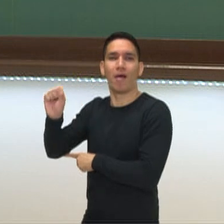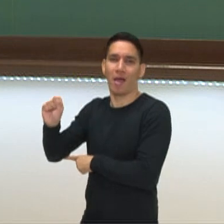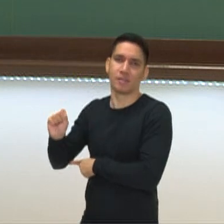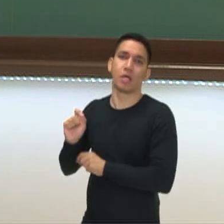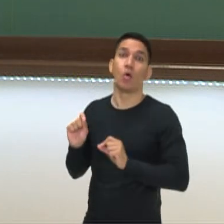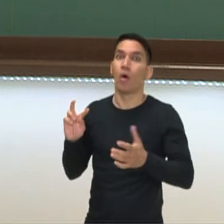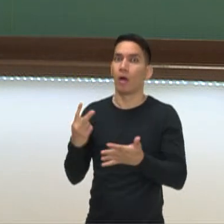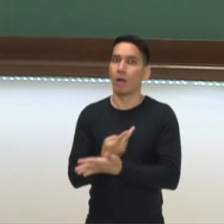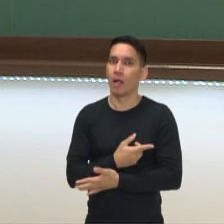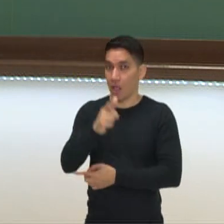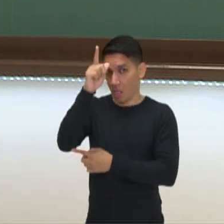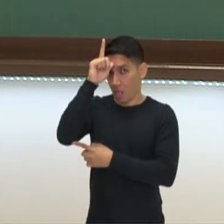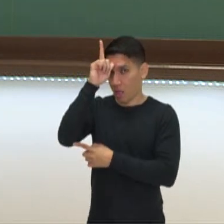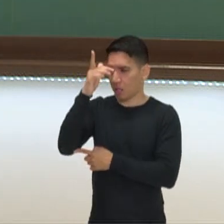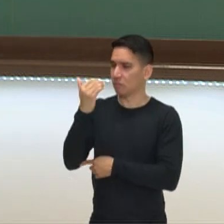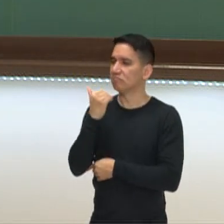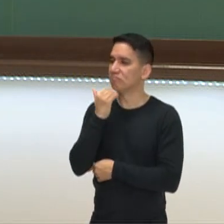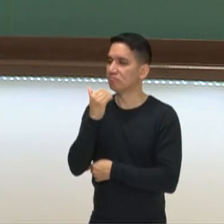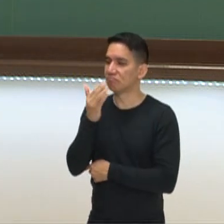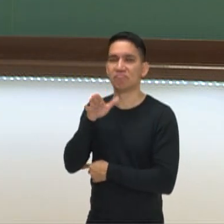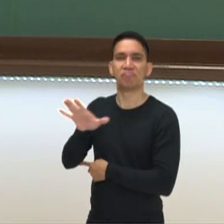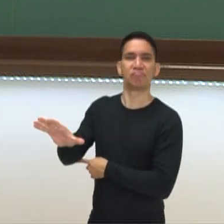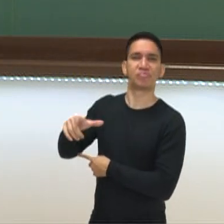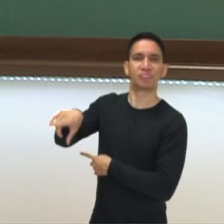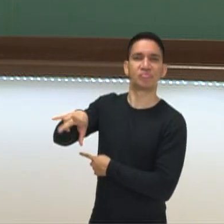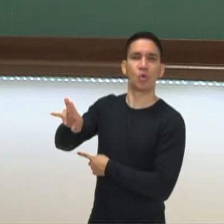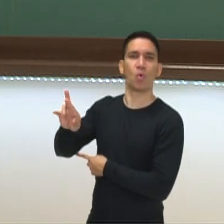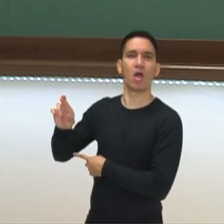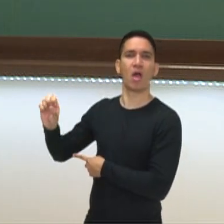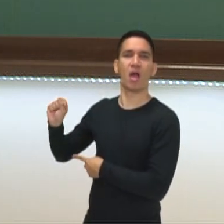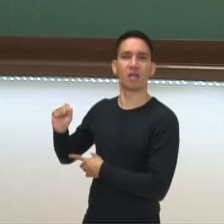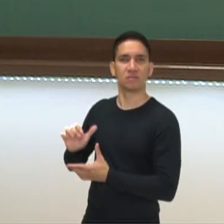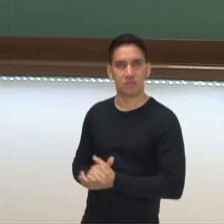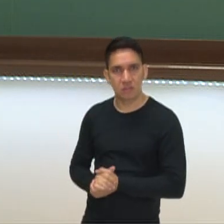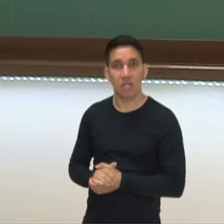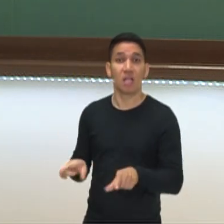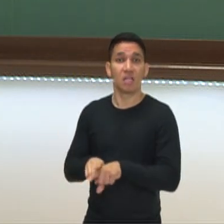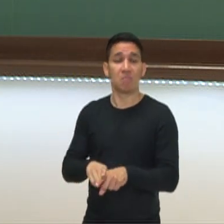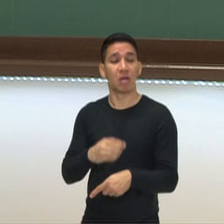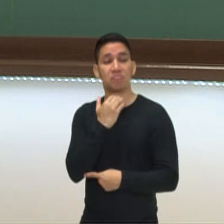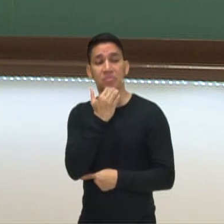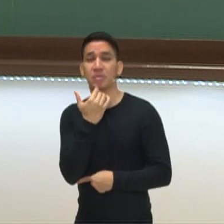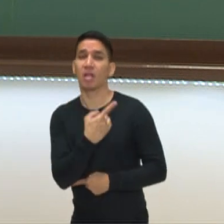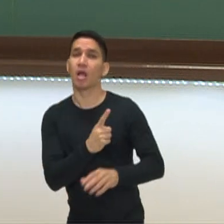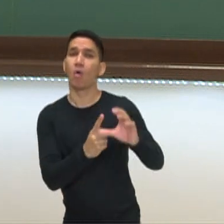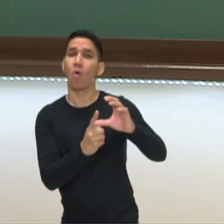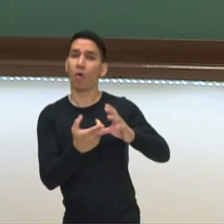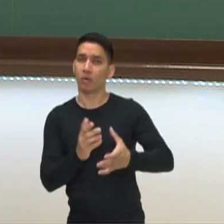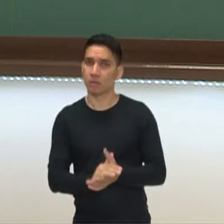arianismo alemão desprezava os eslavos e também desprezava os comunistas. E a União